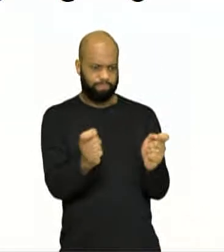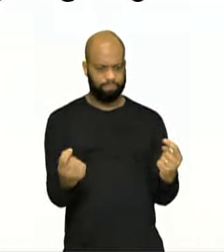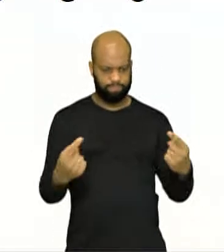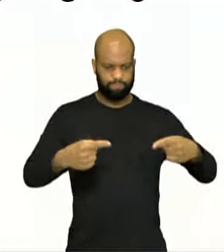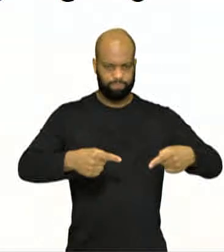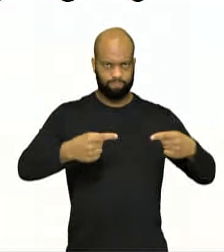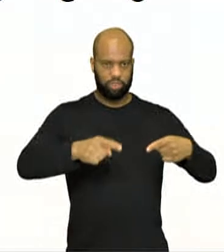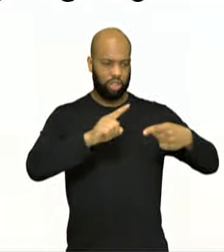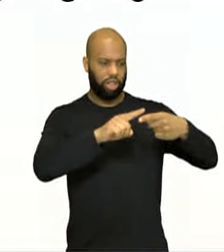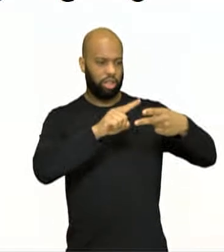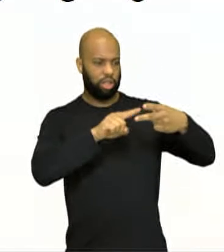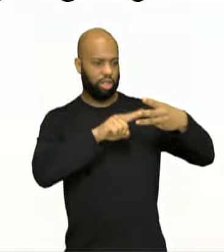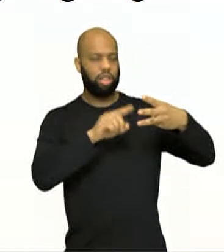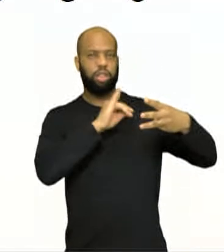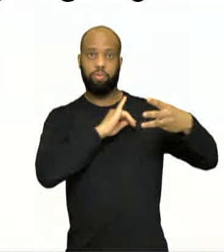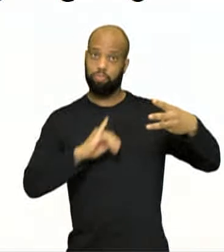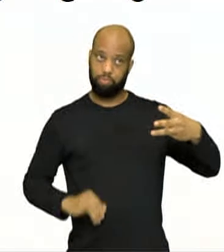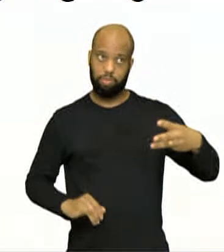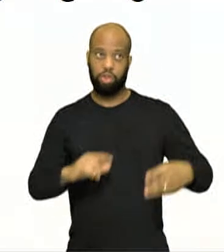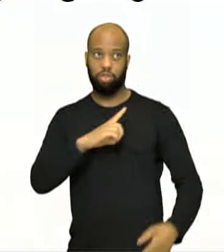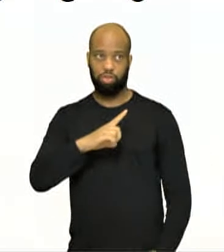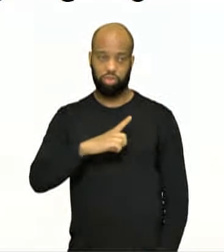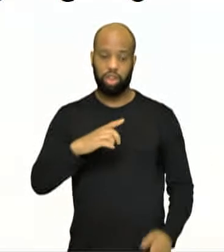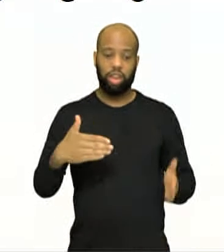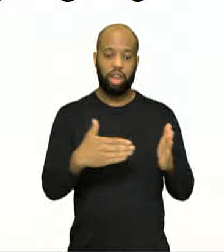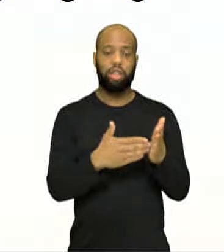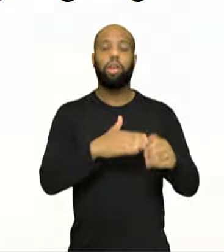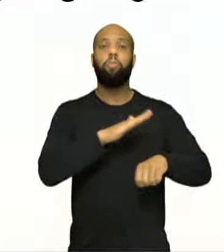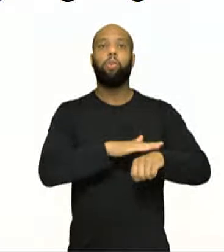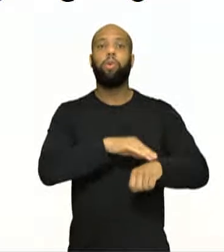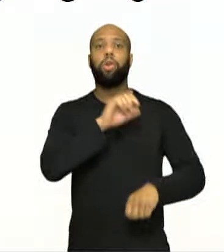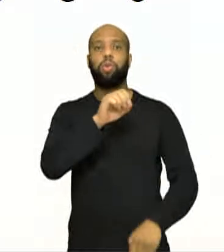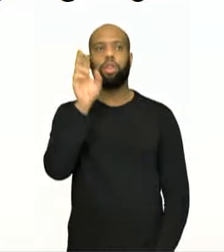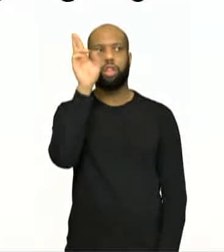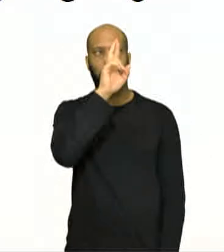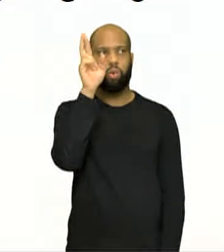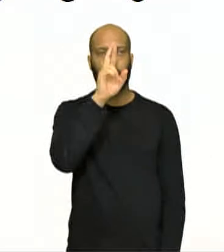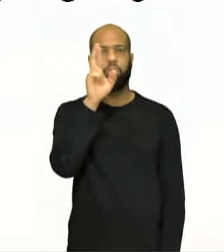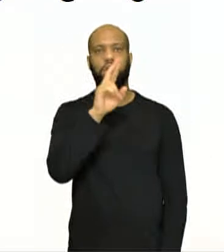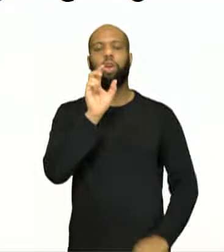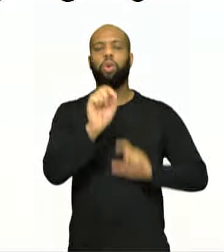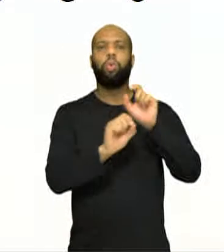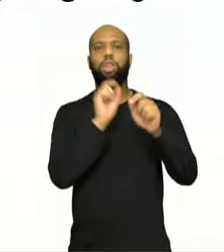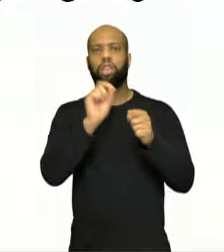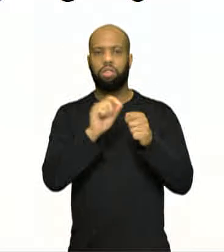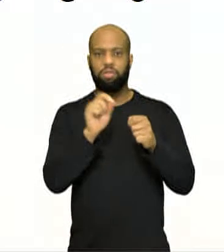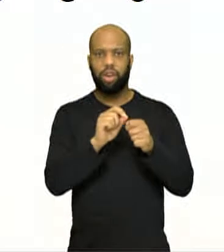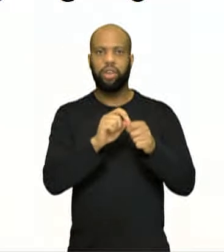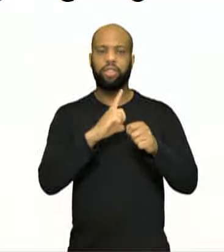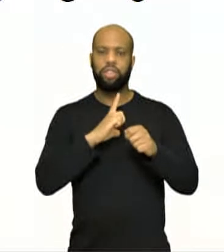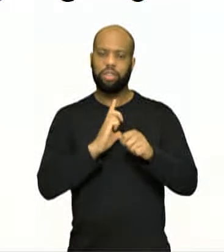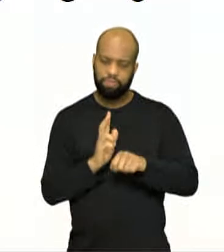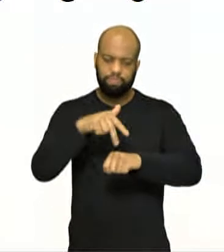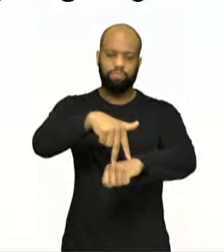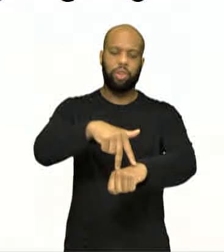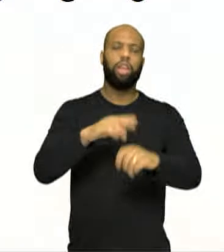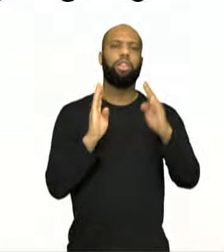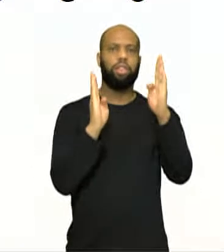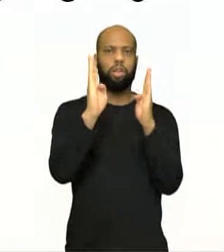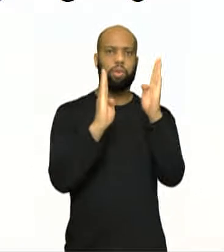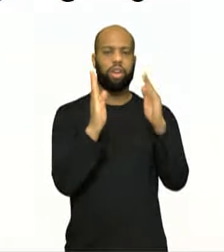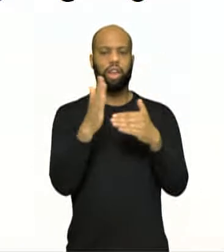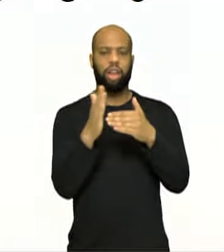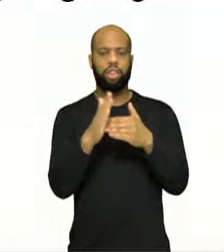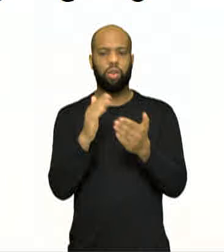três grandes impérios, até que a Rússia mantenha ali um destaque que durou até